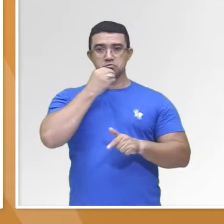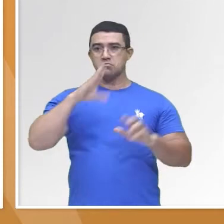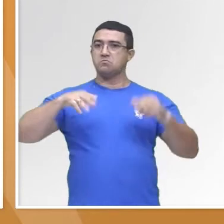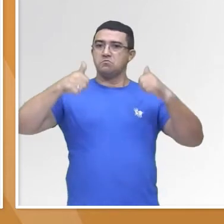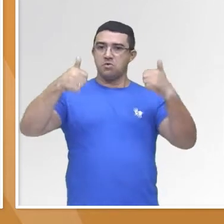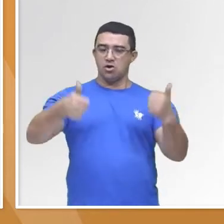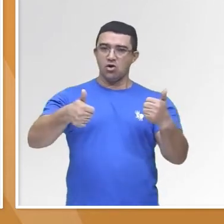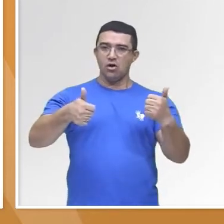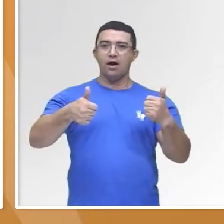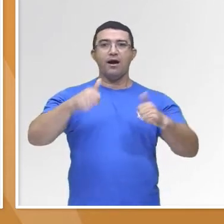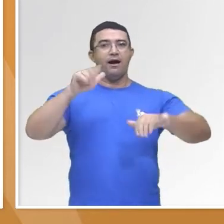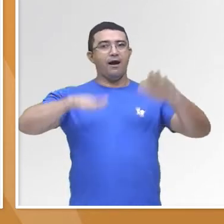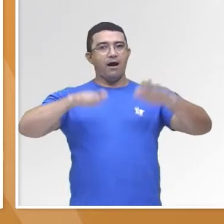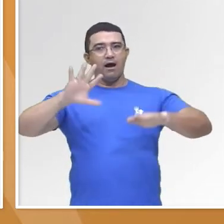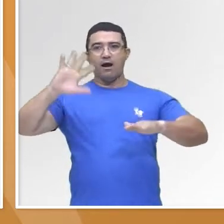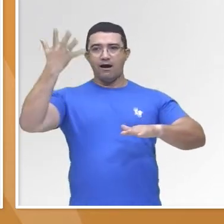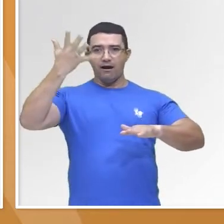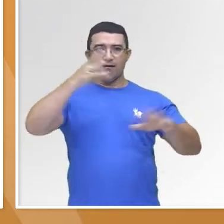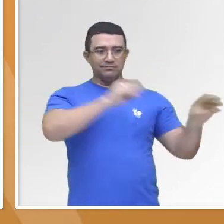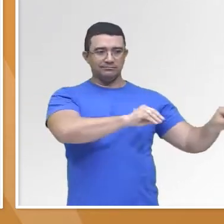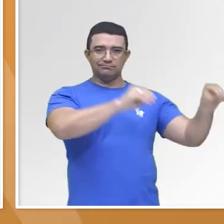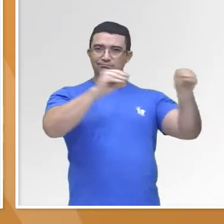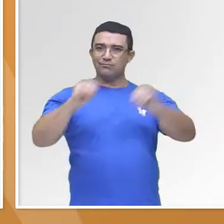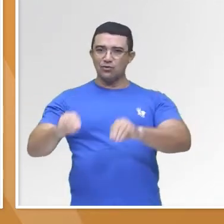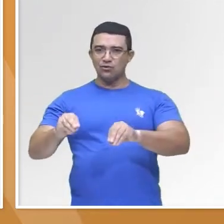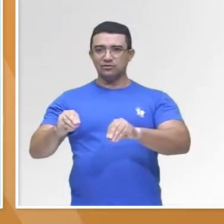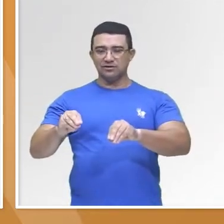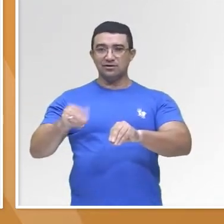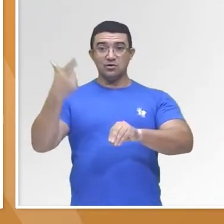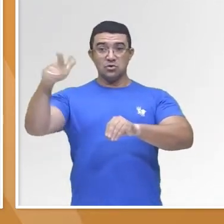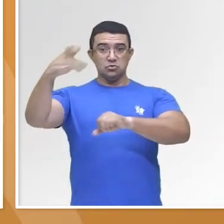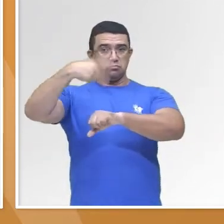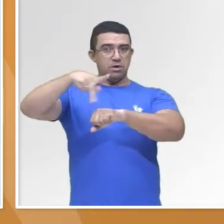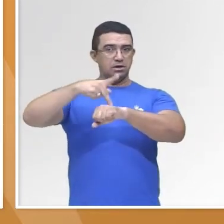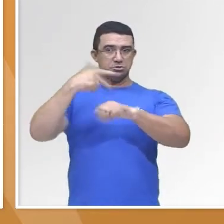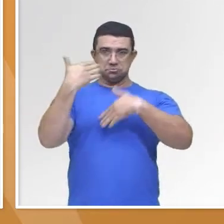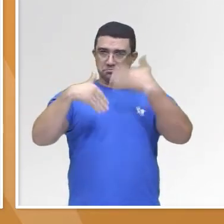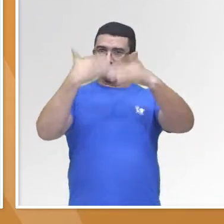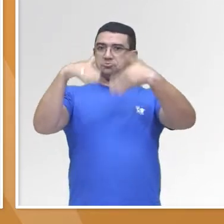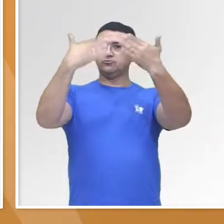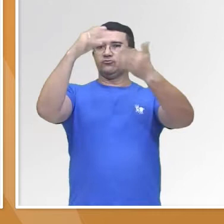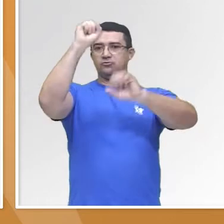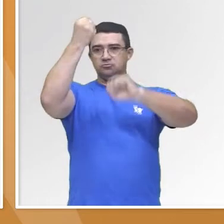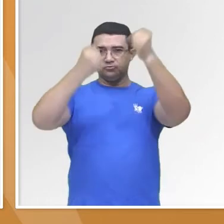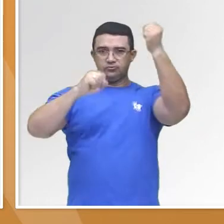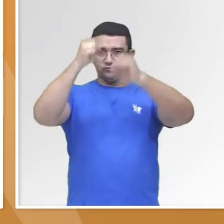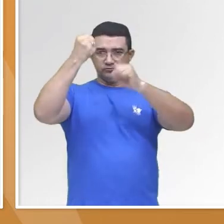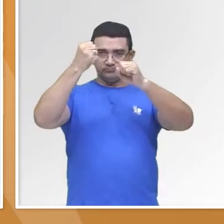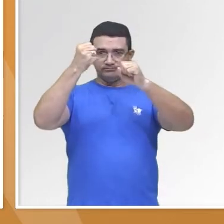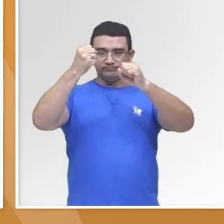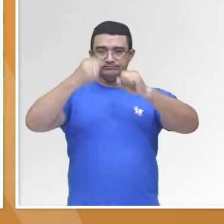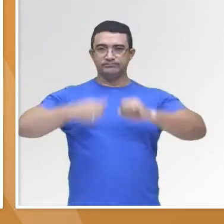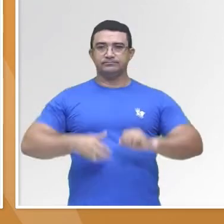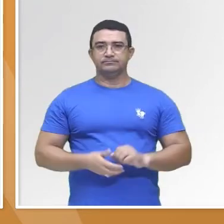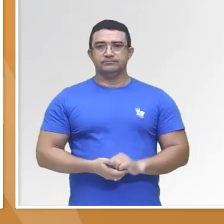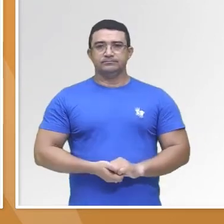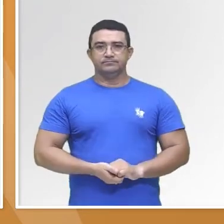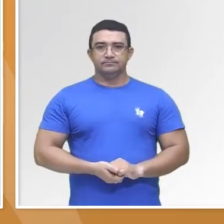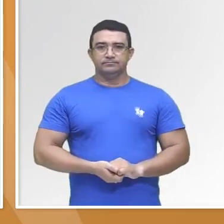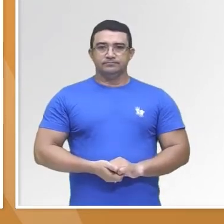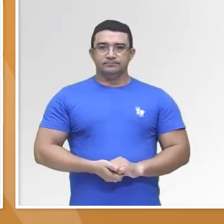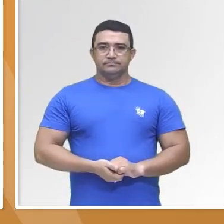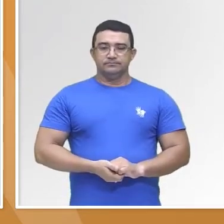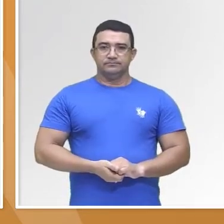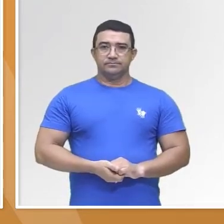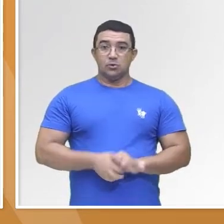tentando migrar para essas áreas desenvolvidas e industrializadas, justamente em busca, tá, dessas